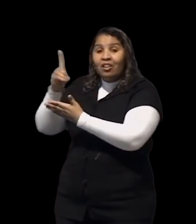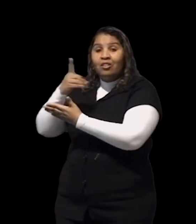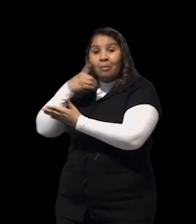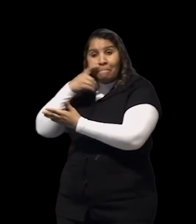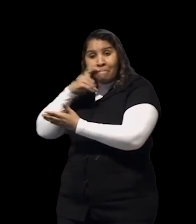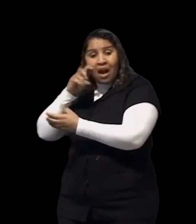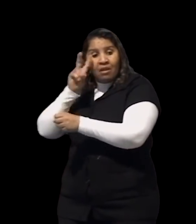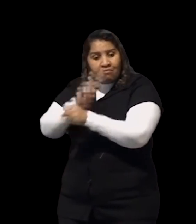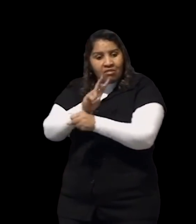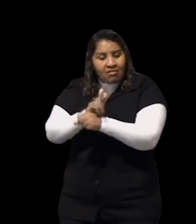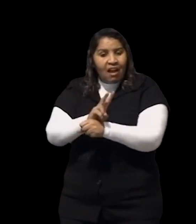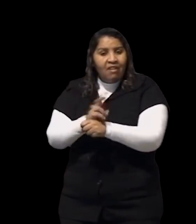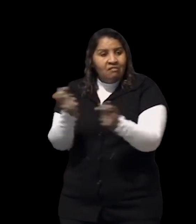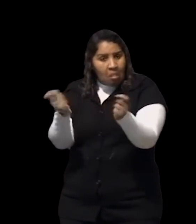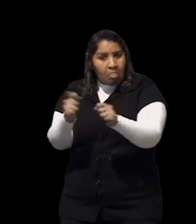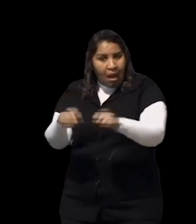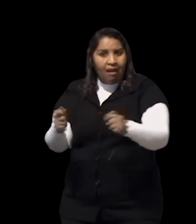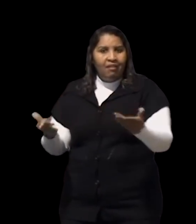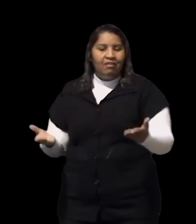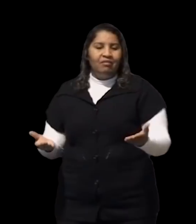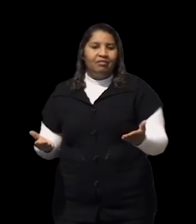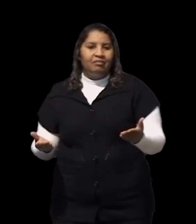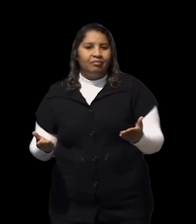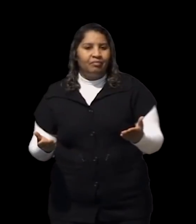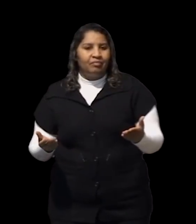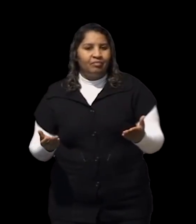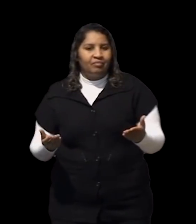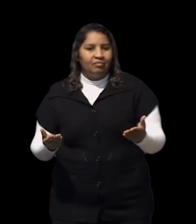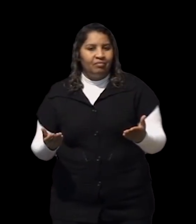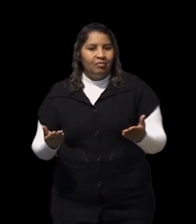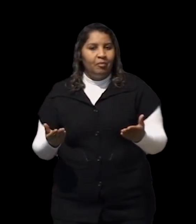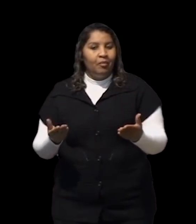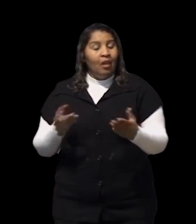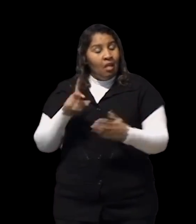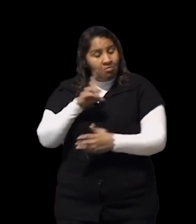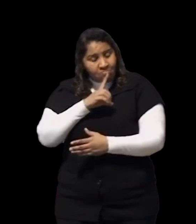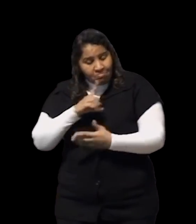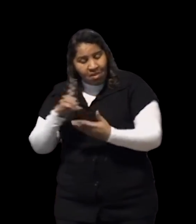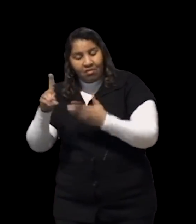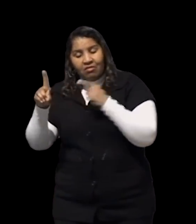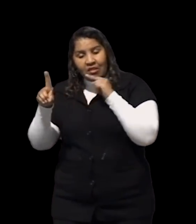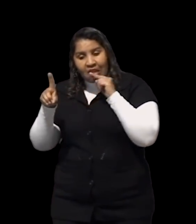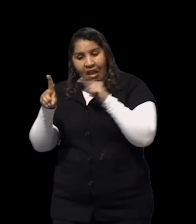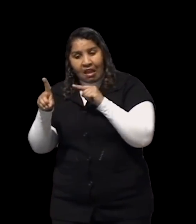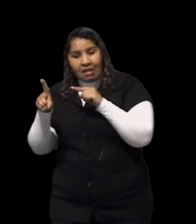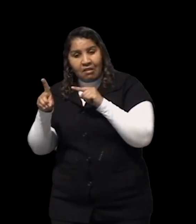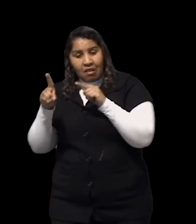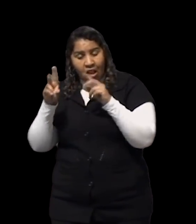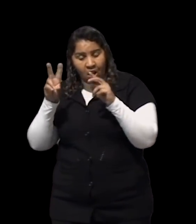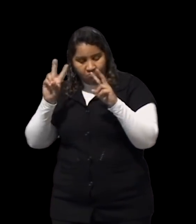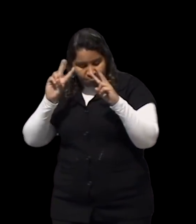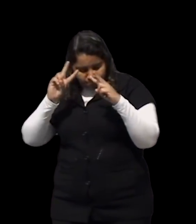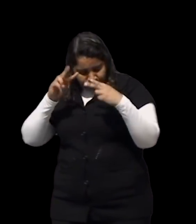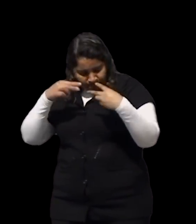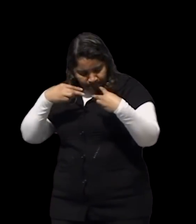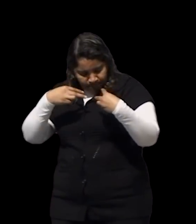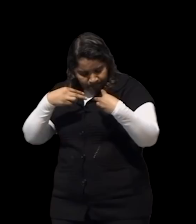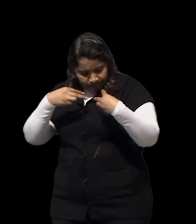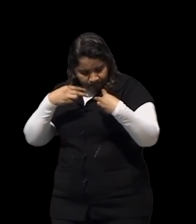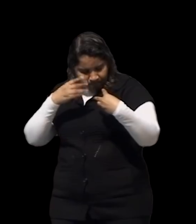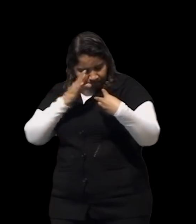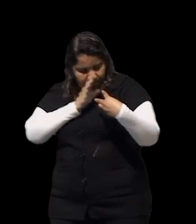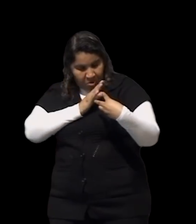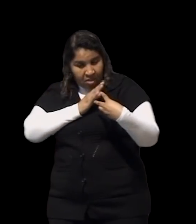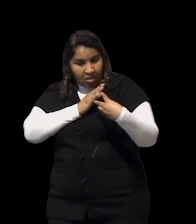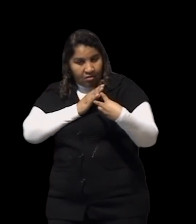e Deus lê profundamente a nossa alma o espírito de Deus sonda o nosso coração e percebe que a gente não